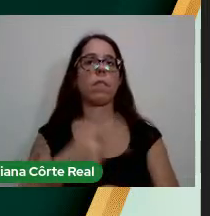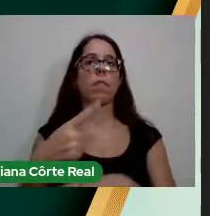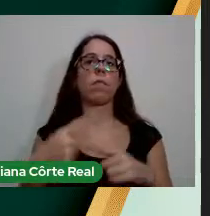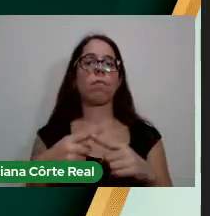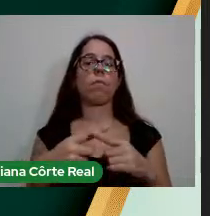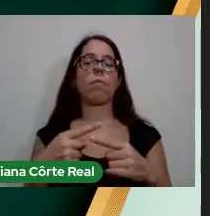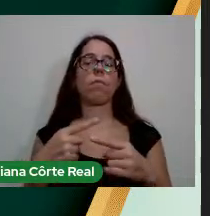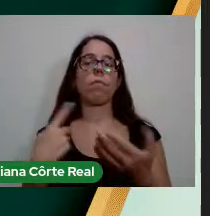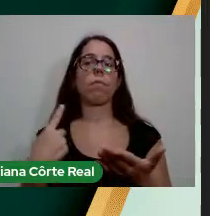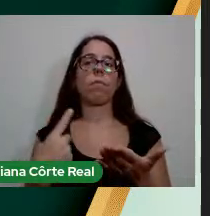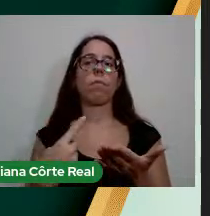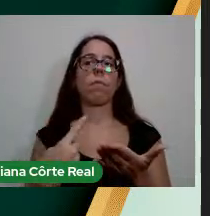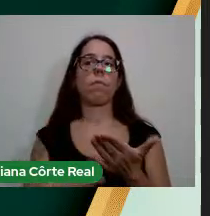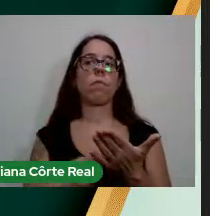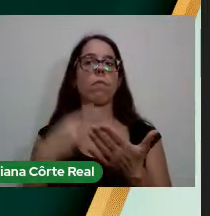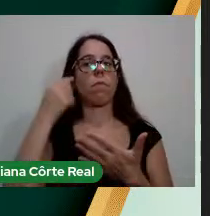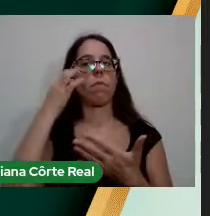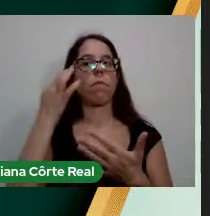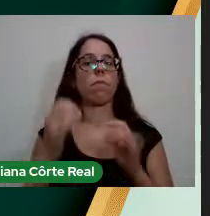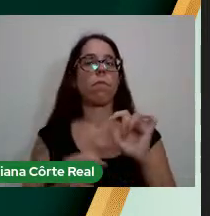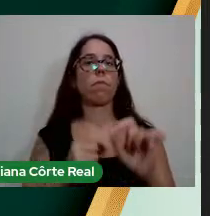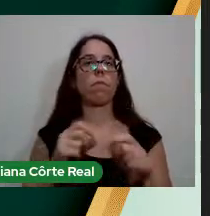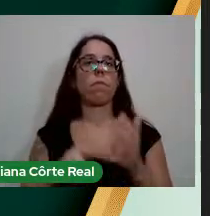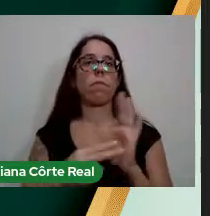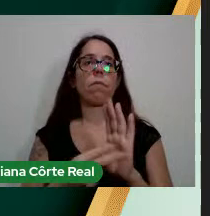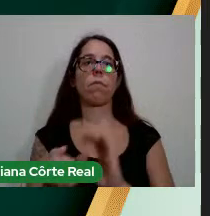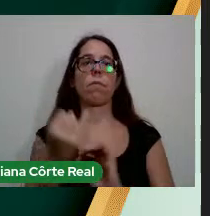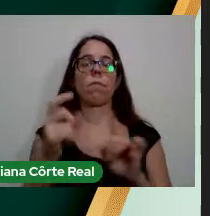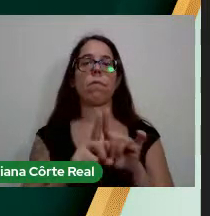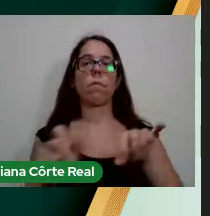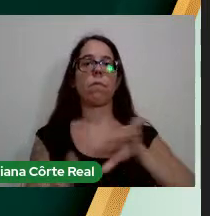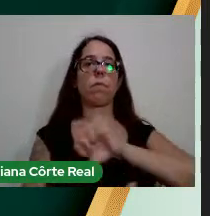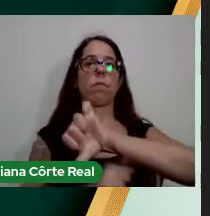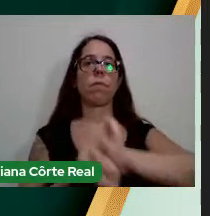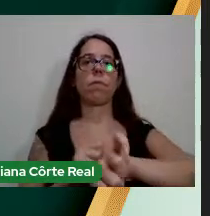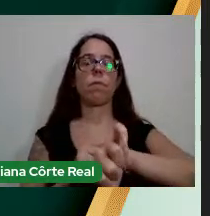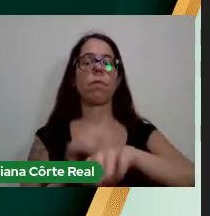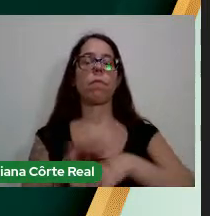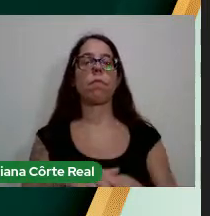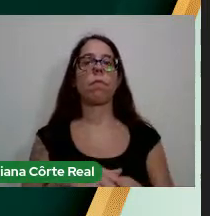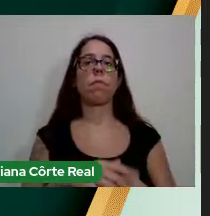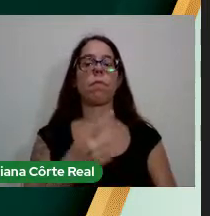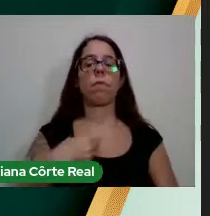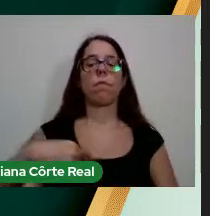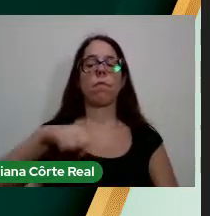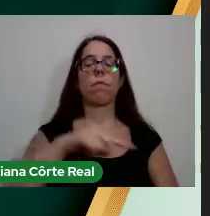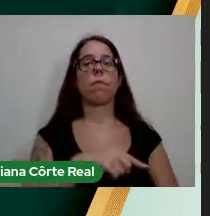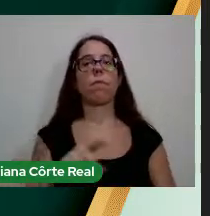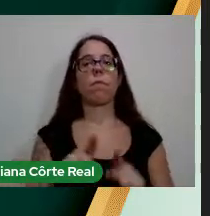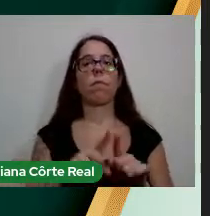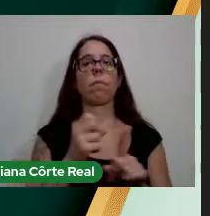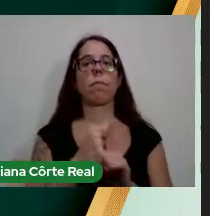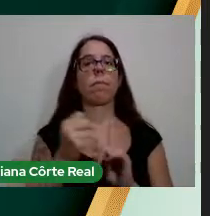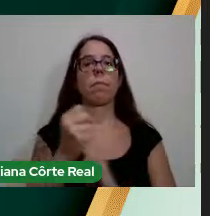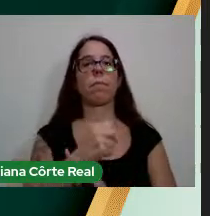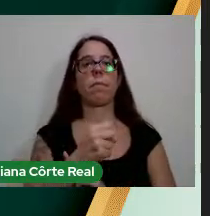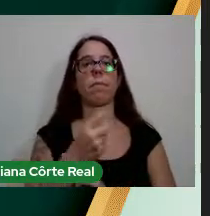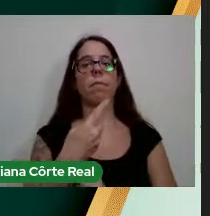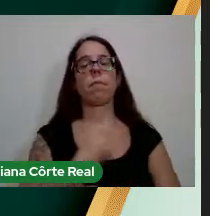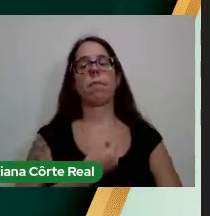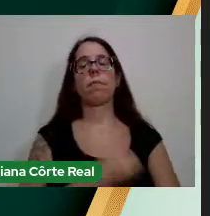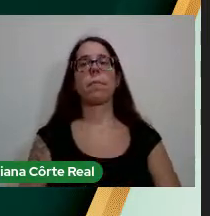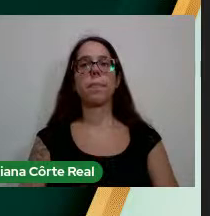compreendo serem significativas e transformadoras de nós mesmos e da sociedade em que